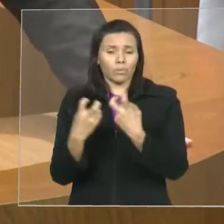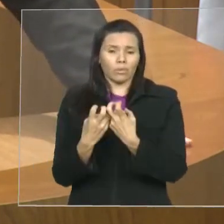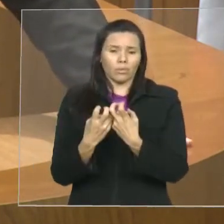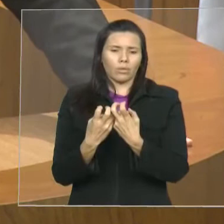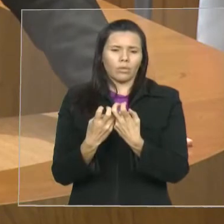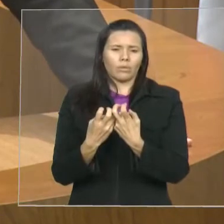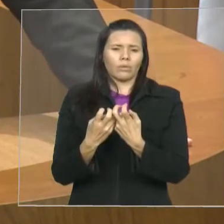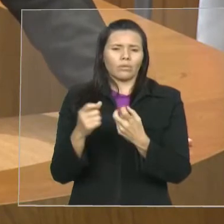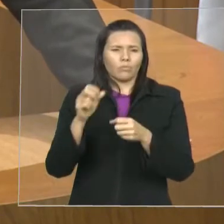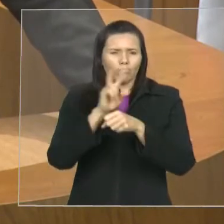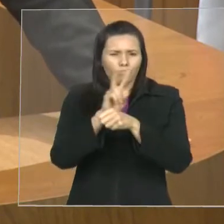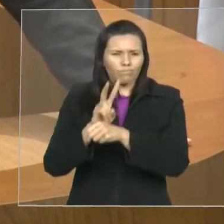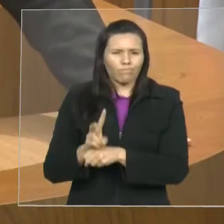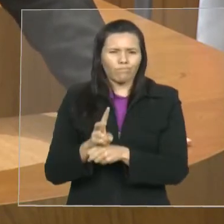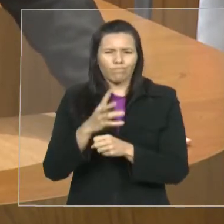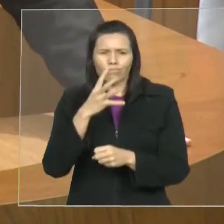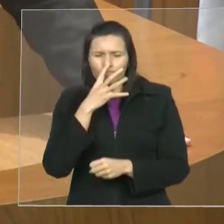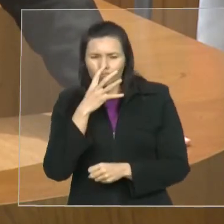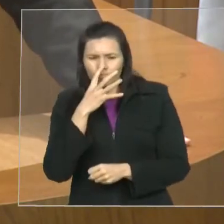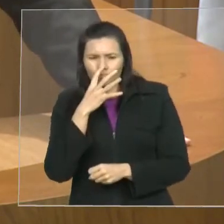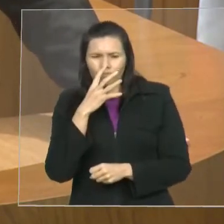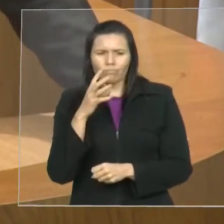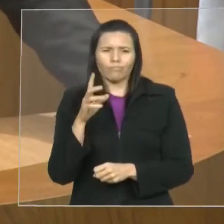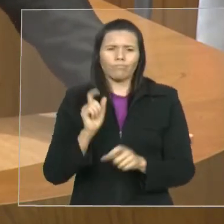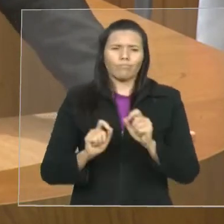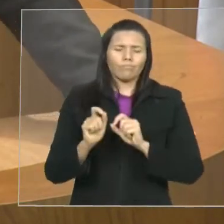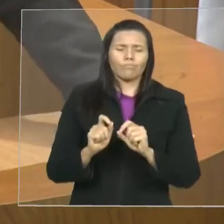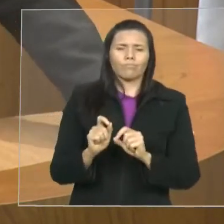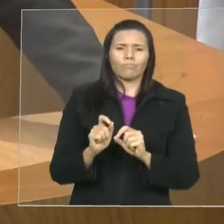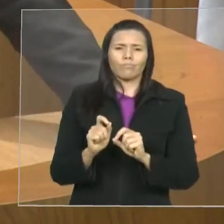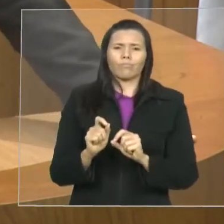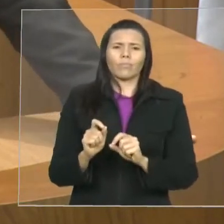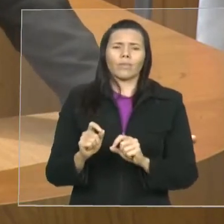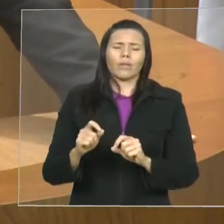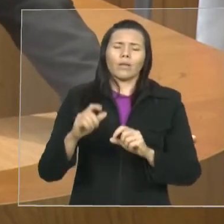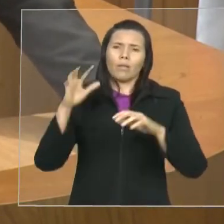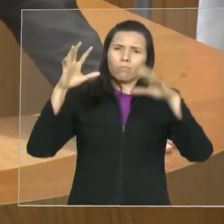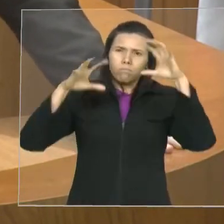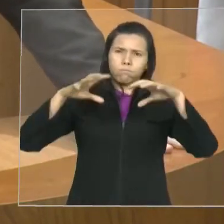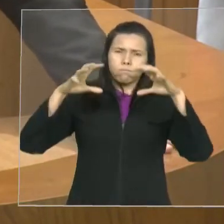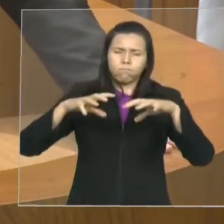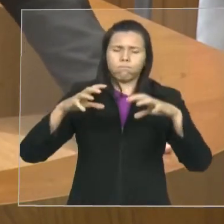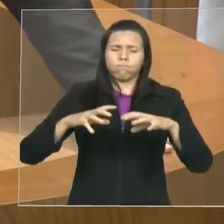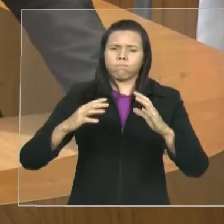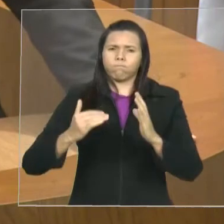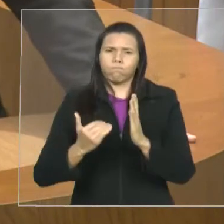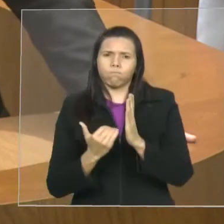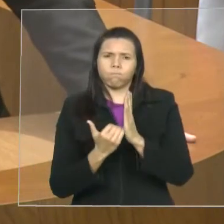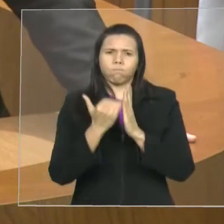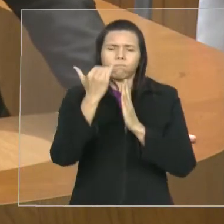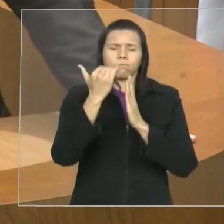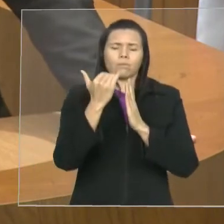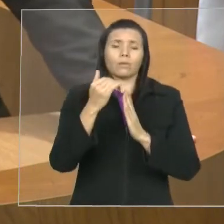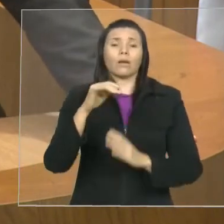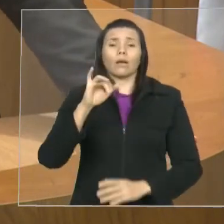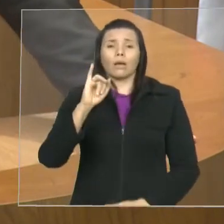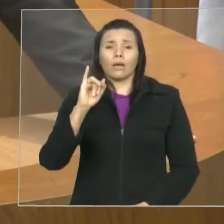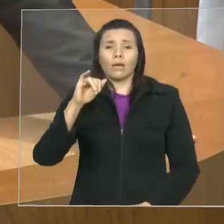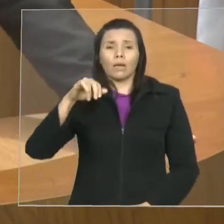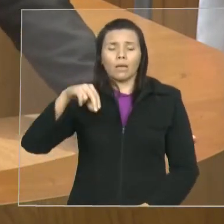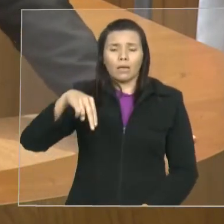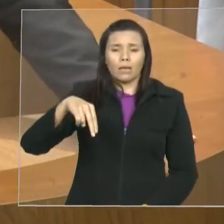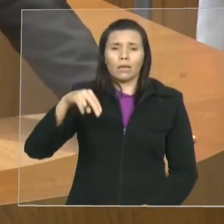acompanhamento a inundações no âmbito do estado do maranhão e